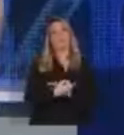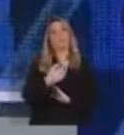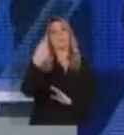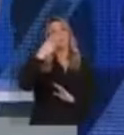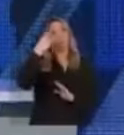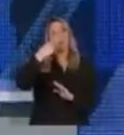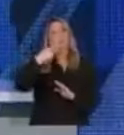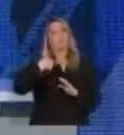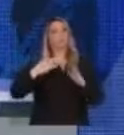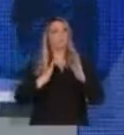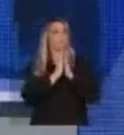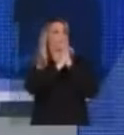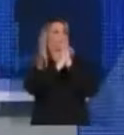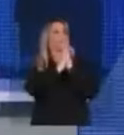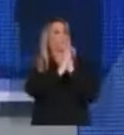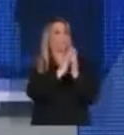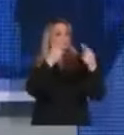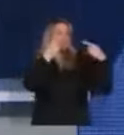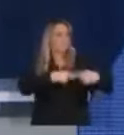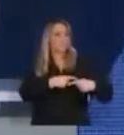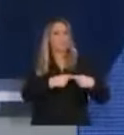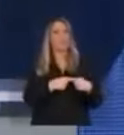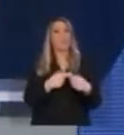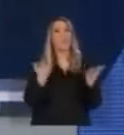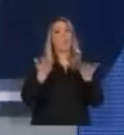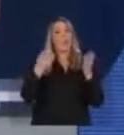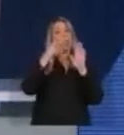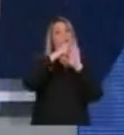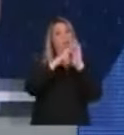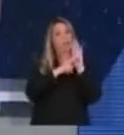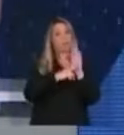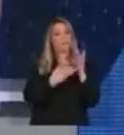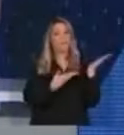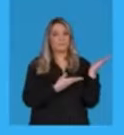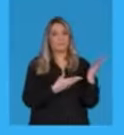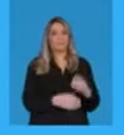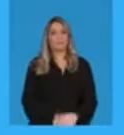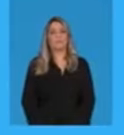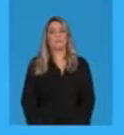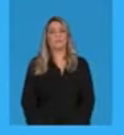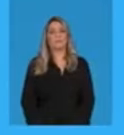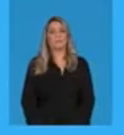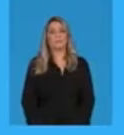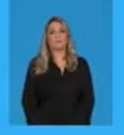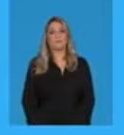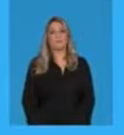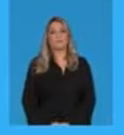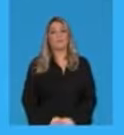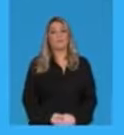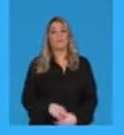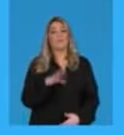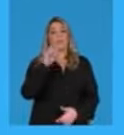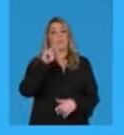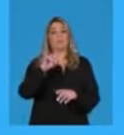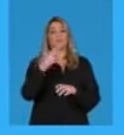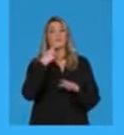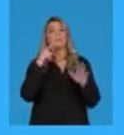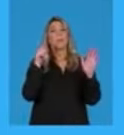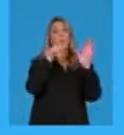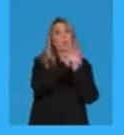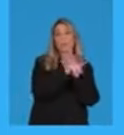primeiro confronto entre os candidatos Vejam as regras candidato pergunta para